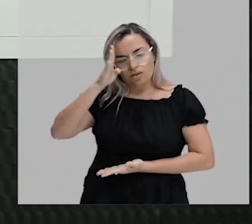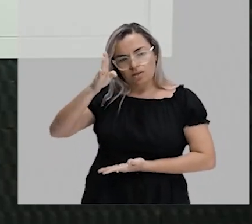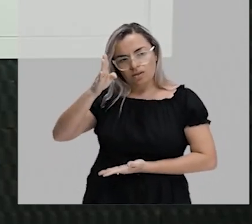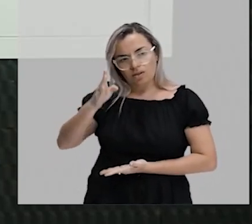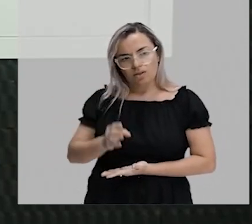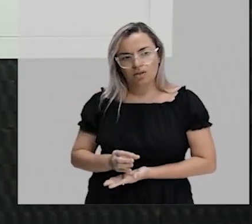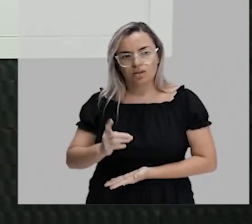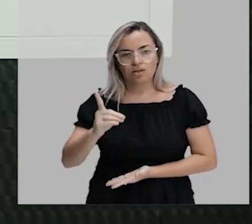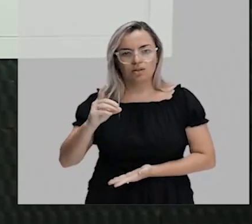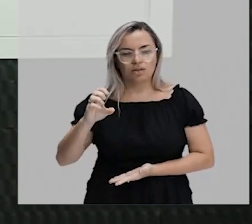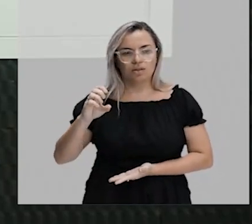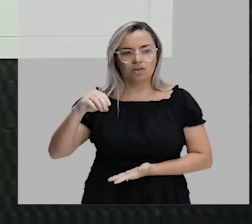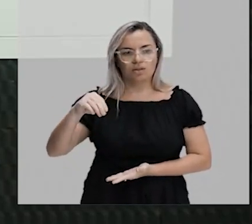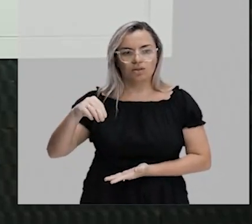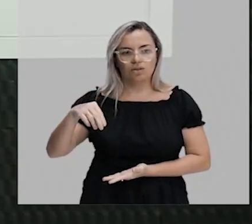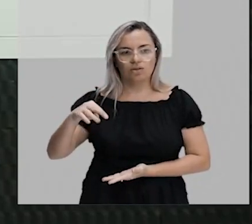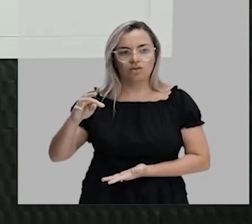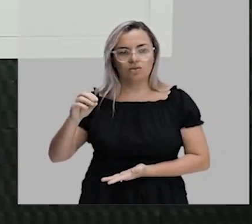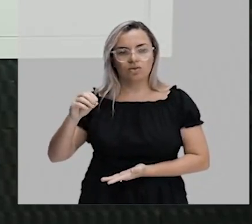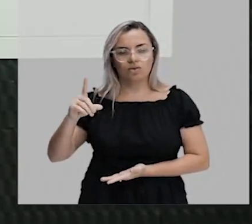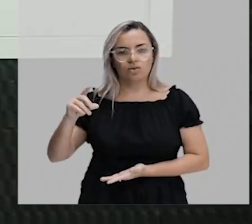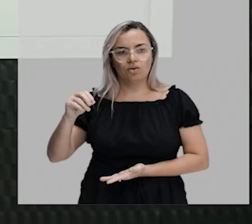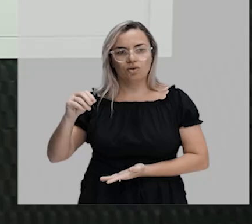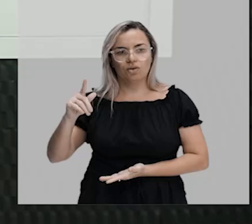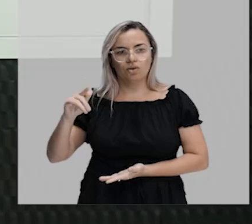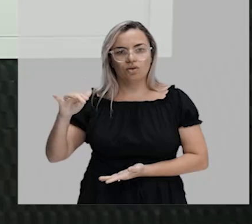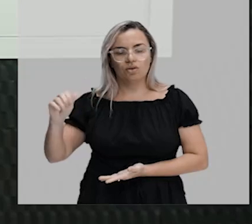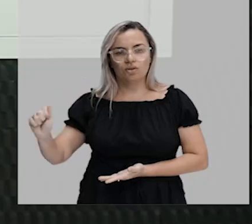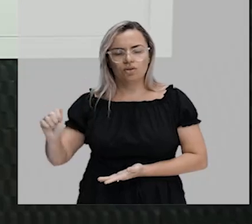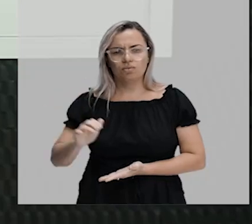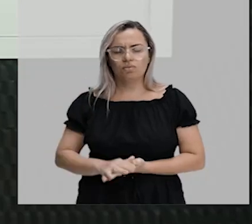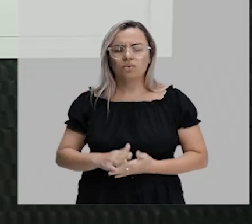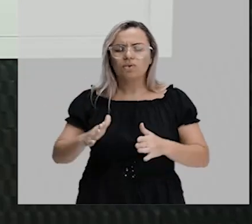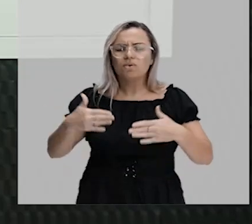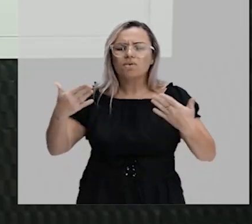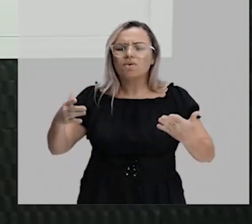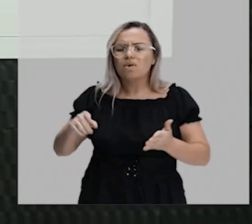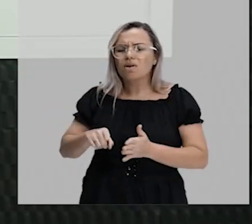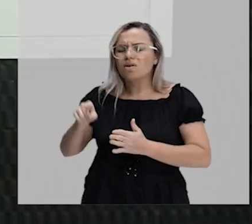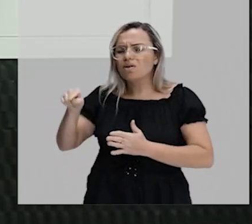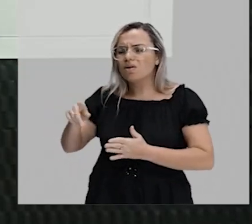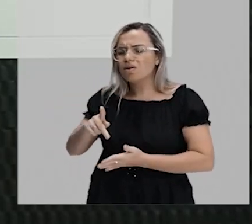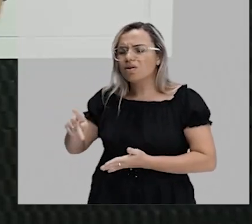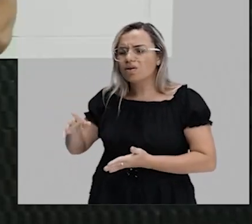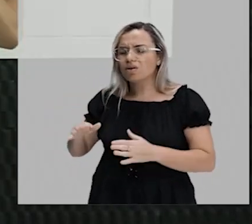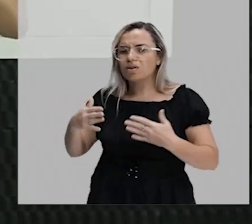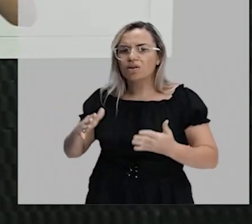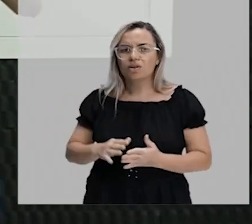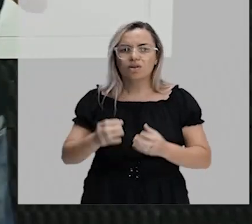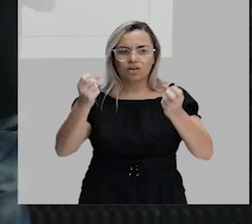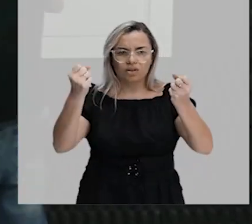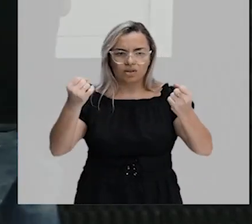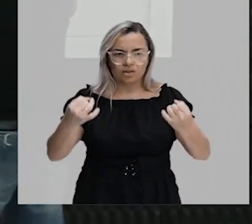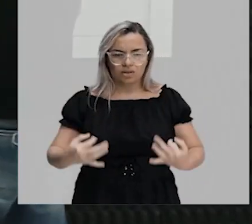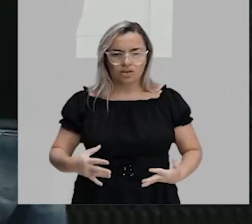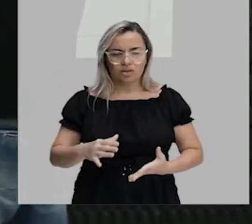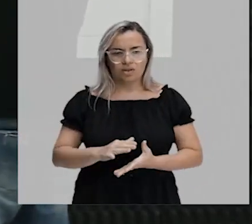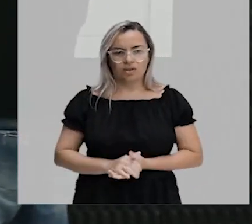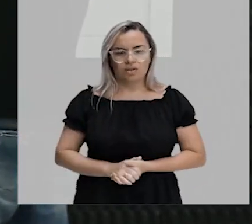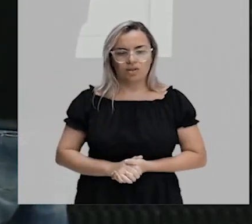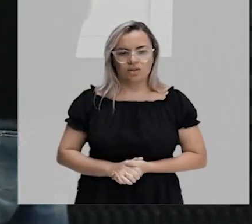grandes propostas éticas. Aí você vai dizer, mas professor, a deontologia trata de quê? A deontologia ética do dever.